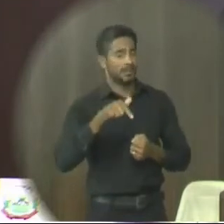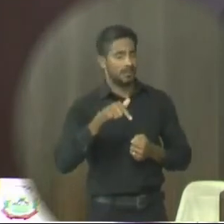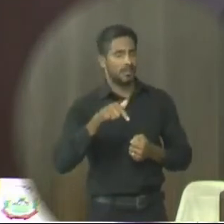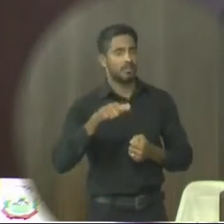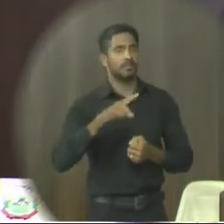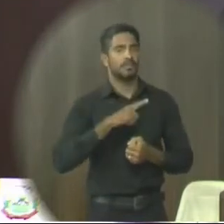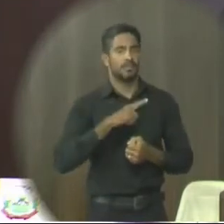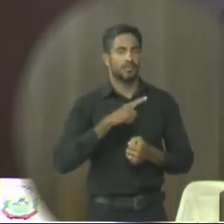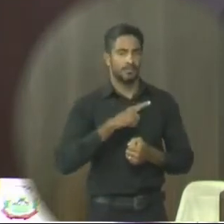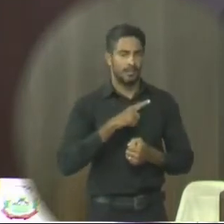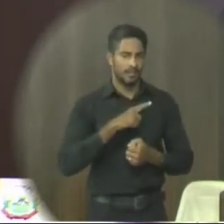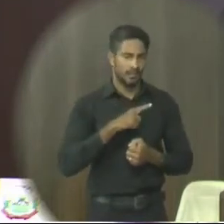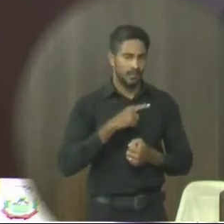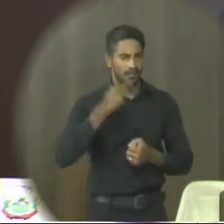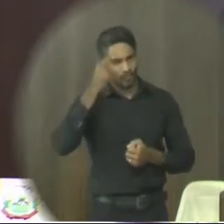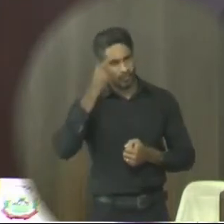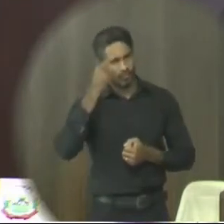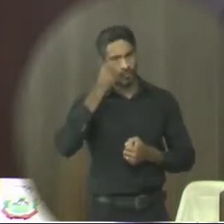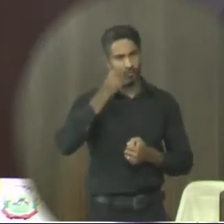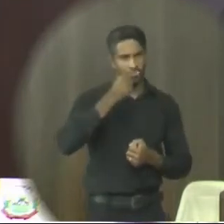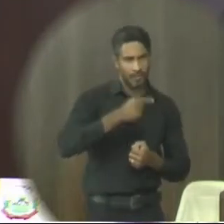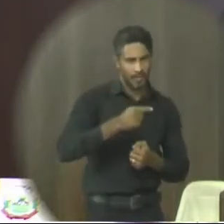Considera-se obrigatório